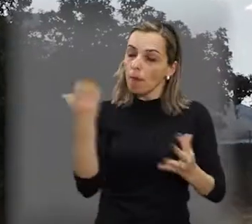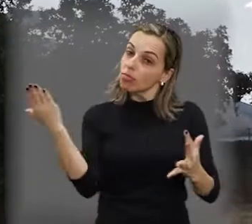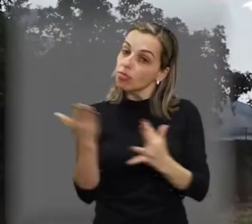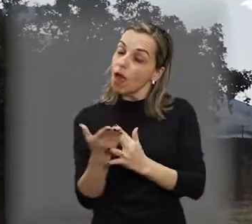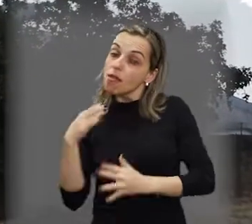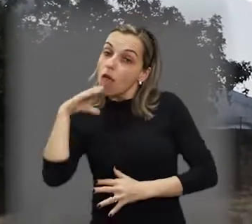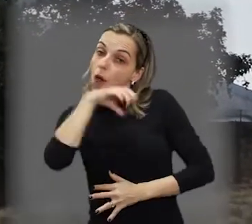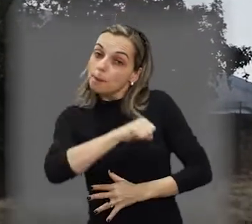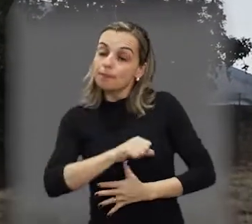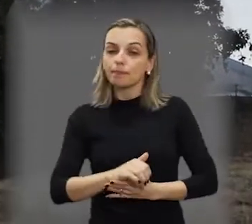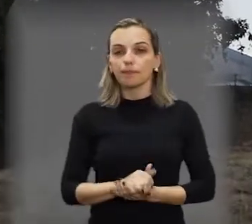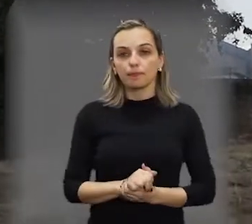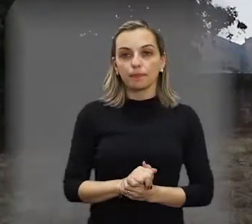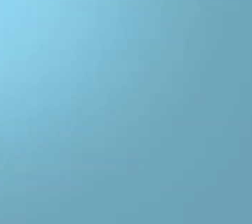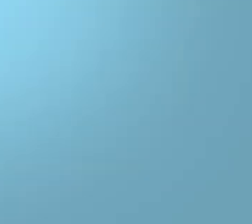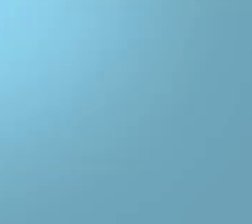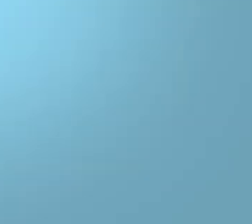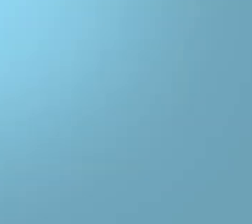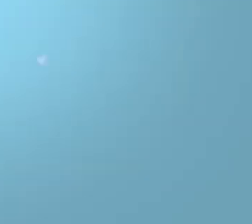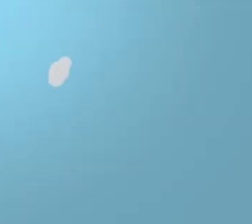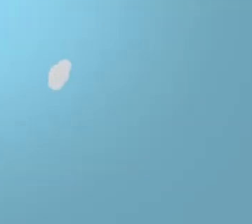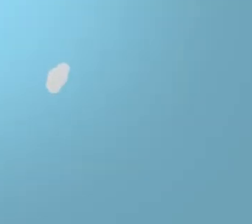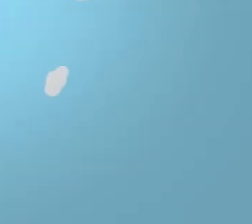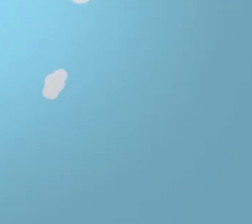a nossa saúde. A gente volta já.